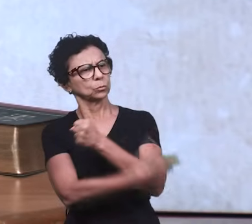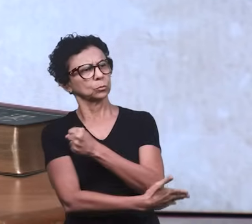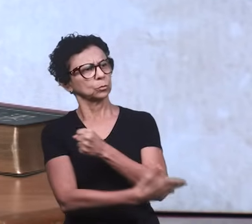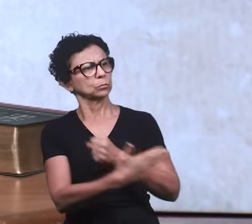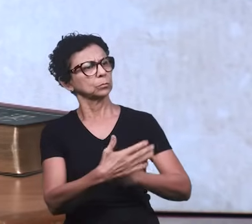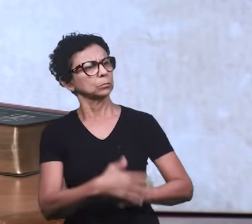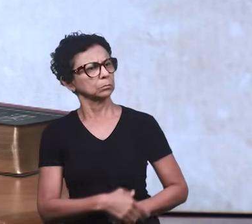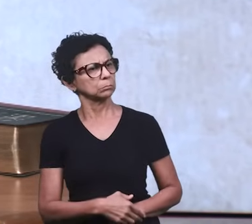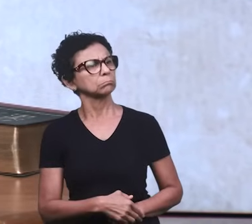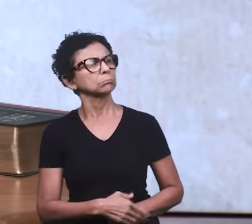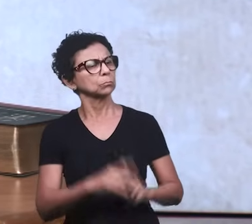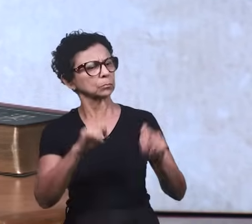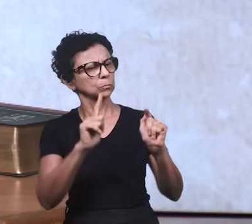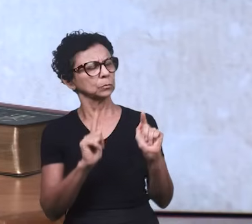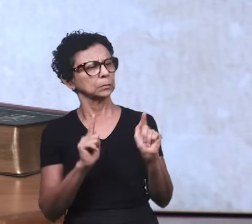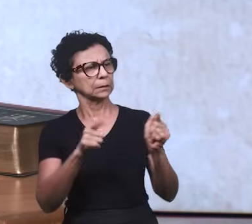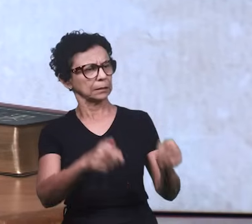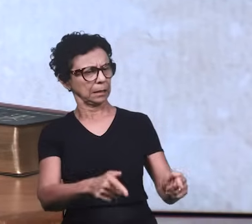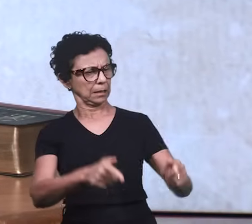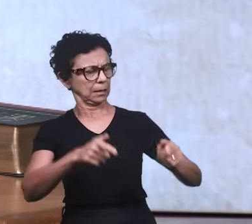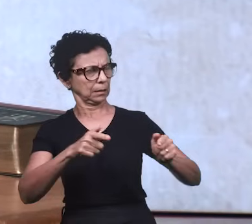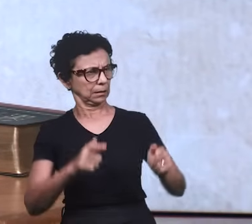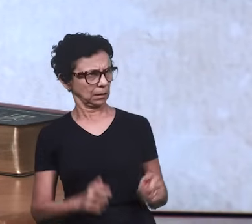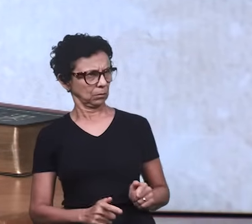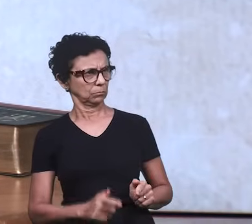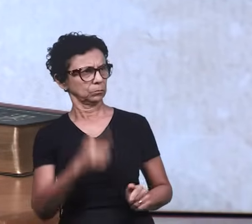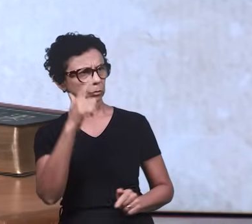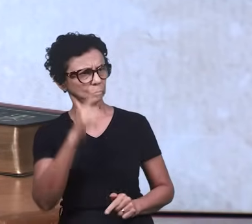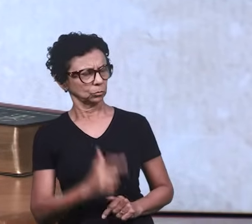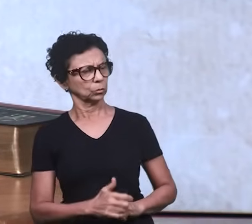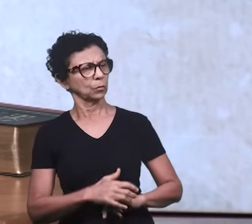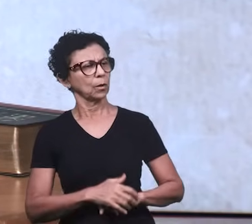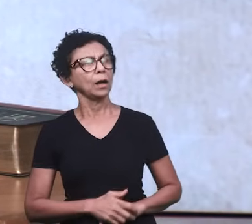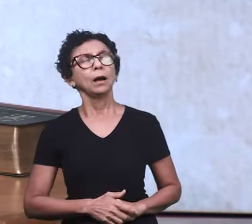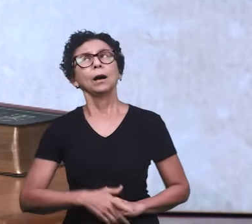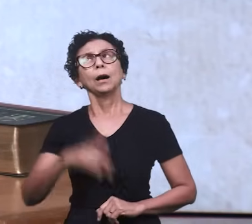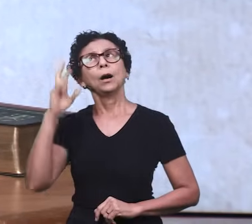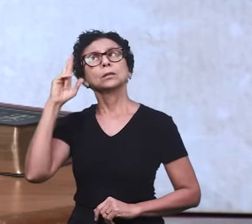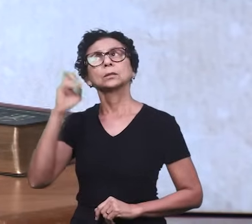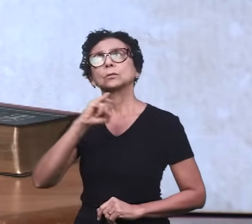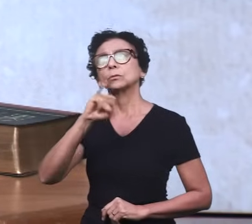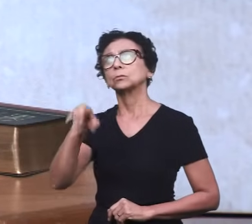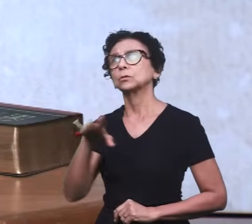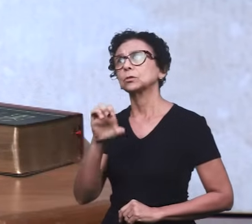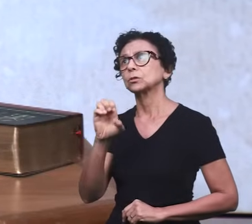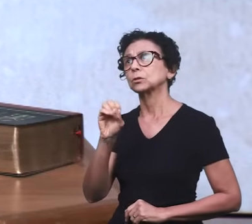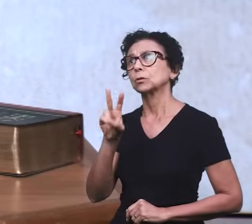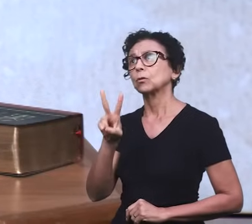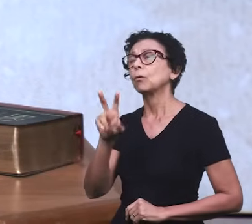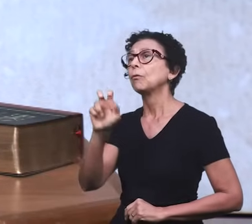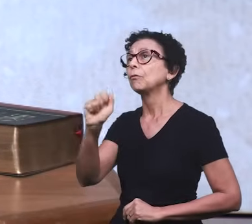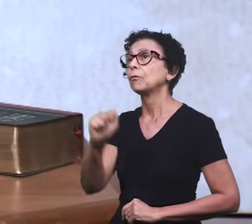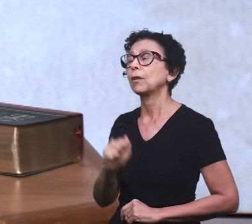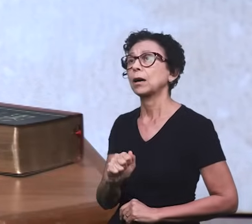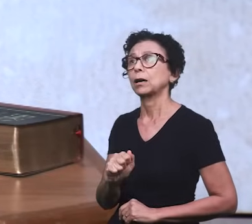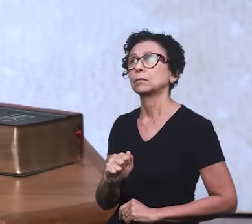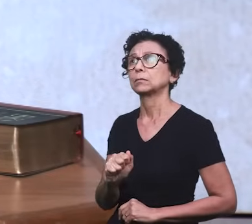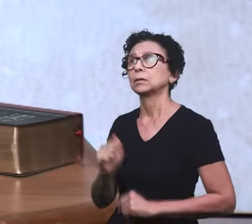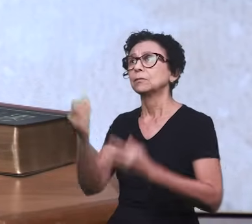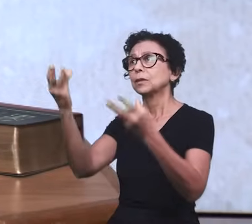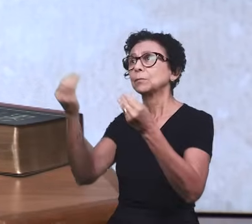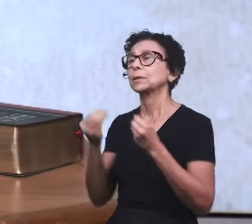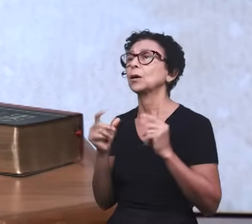grandíssimo galardão Então disse Abraão Senhor Jeová que me hás de dar pois ando sem